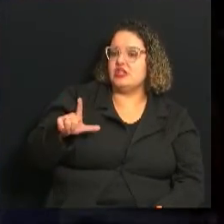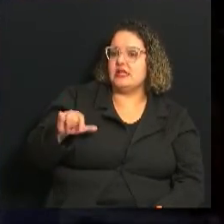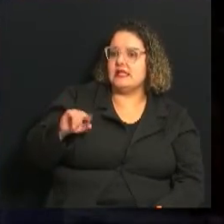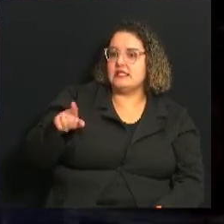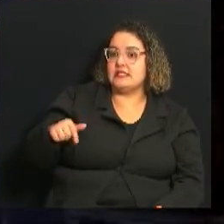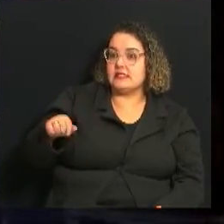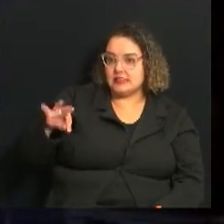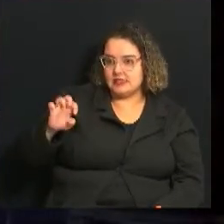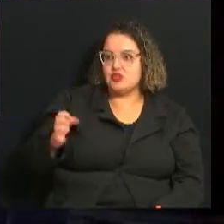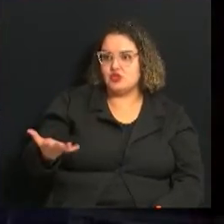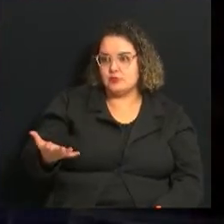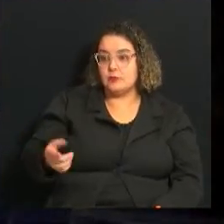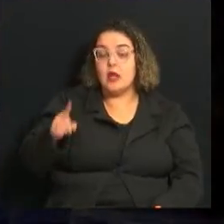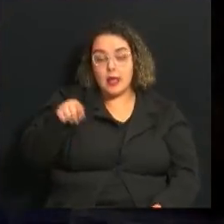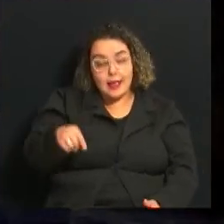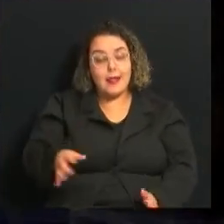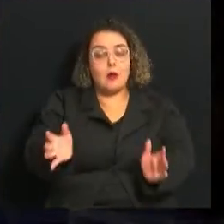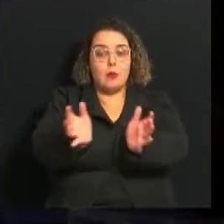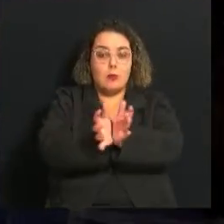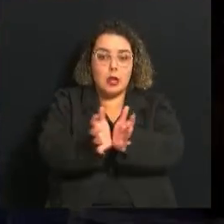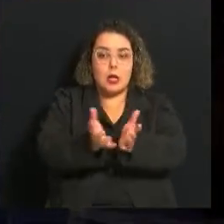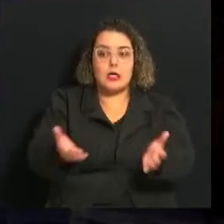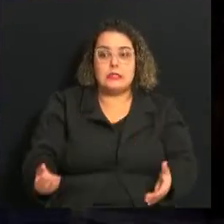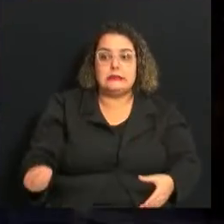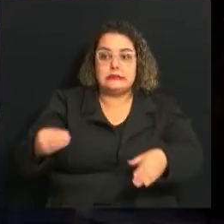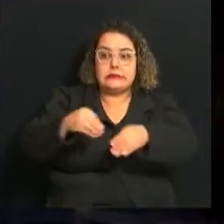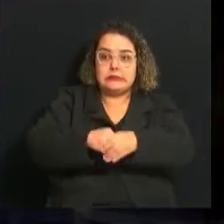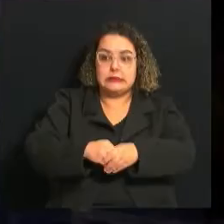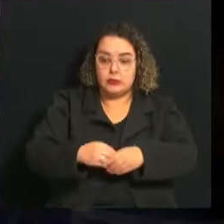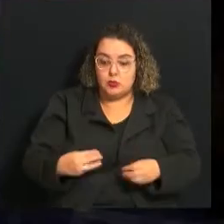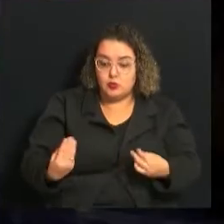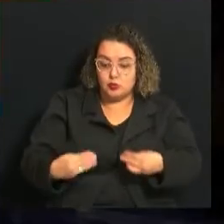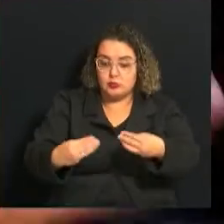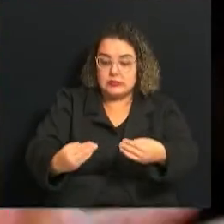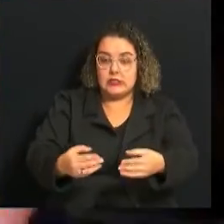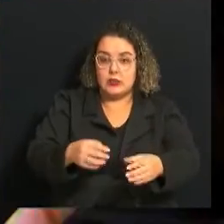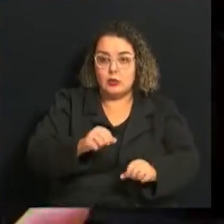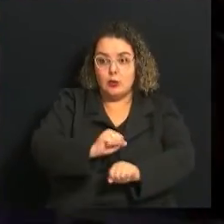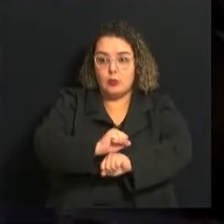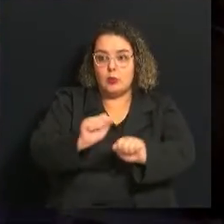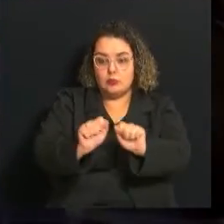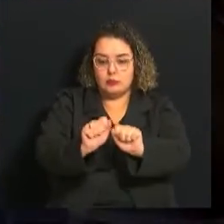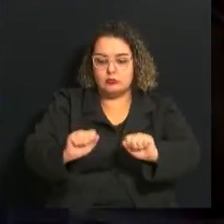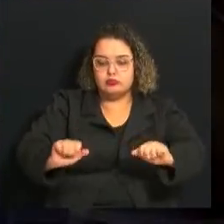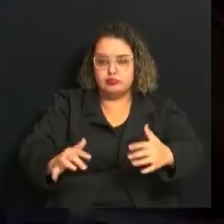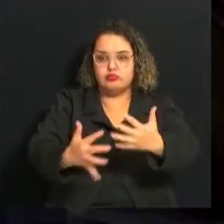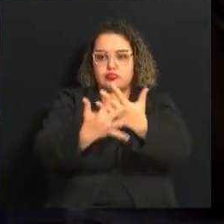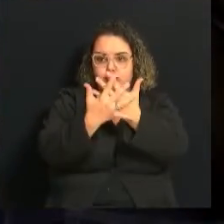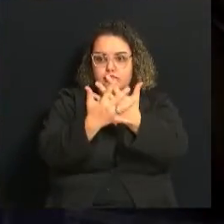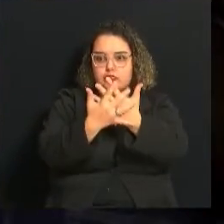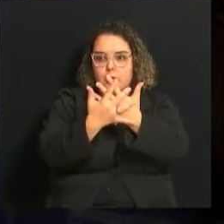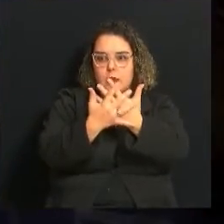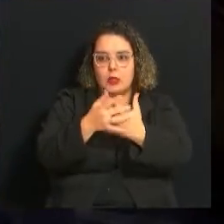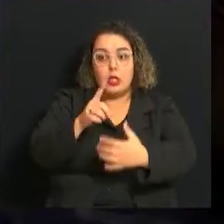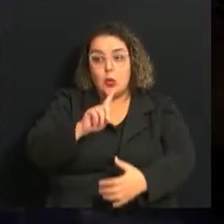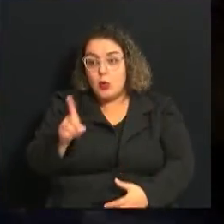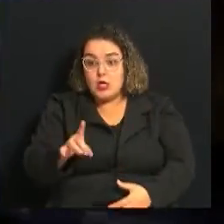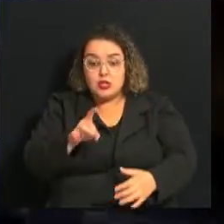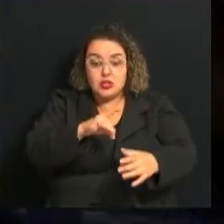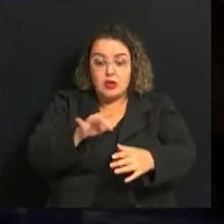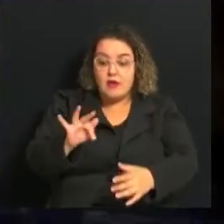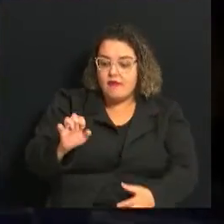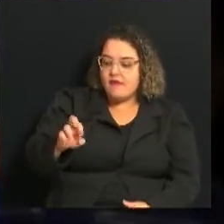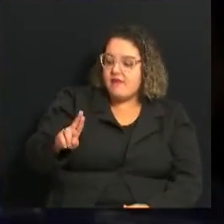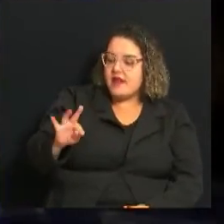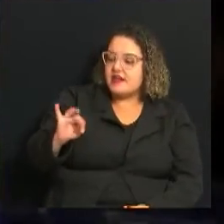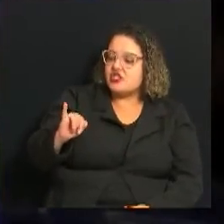uma classificação que existe dentro do Ministério da Agricultura, que não é nem de agroquímicos e nem de fertilizantes. São produtos